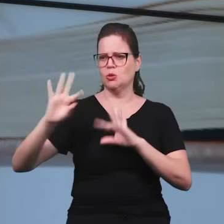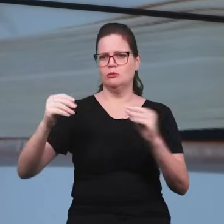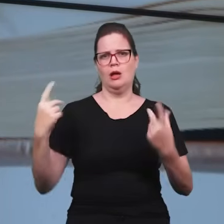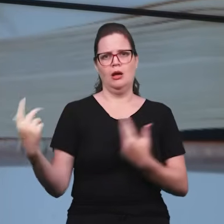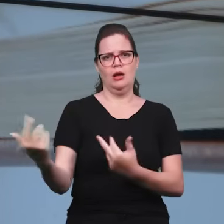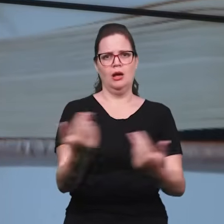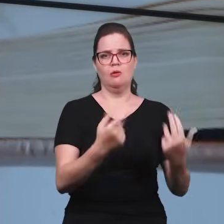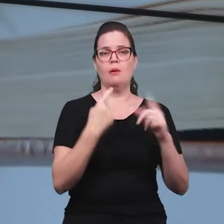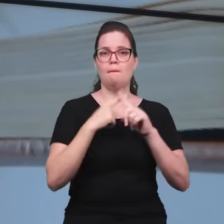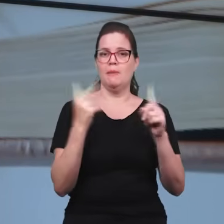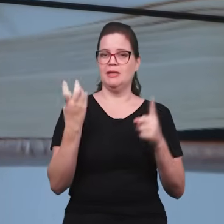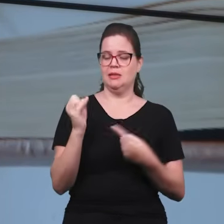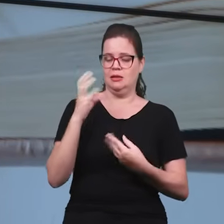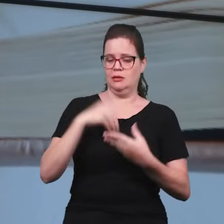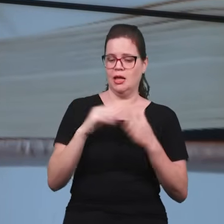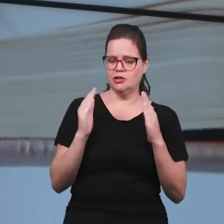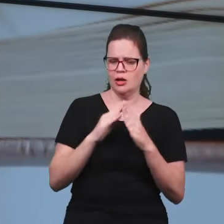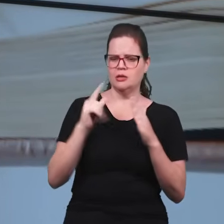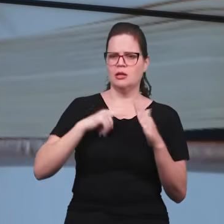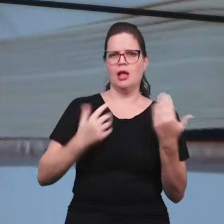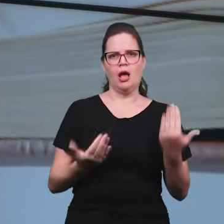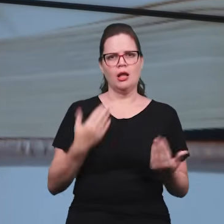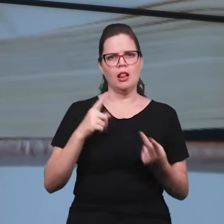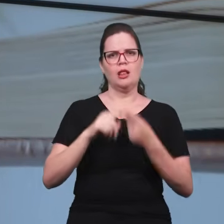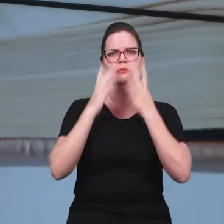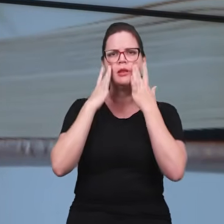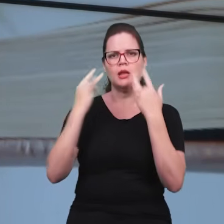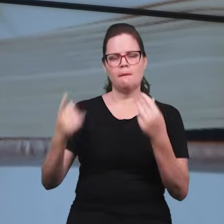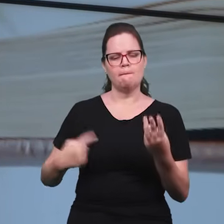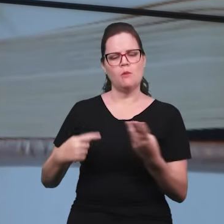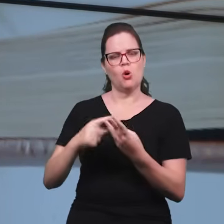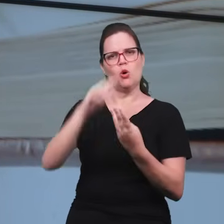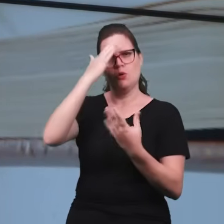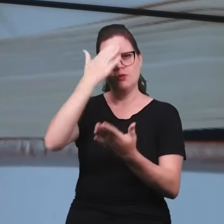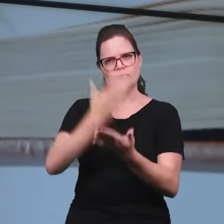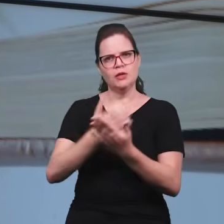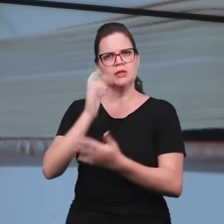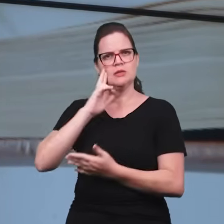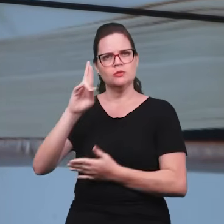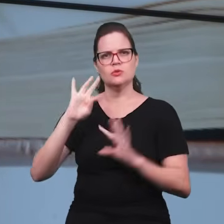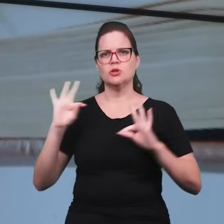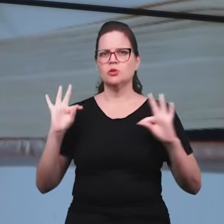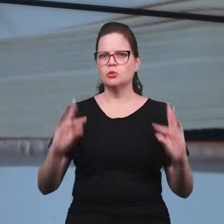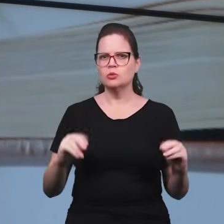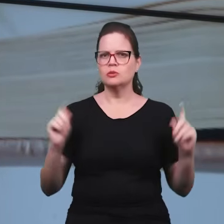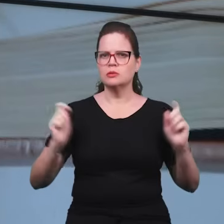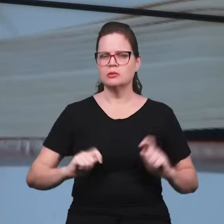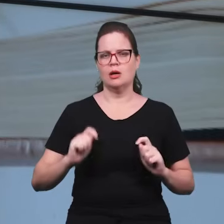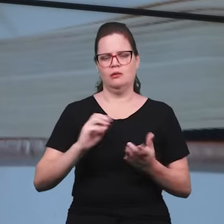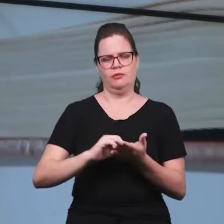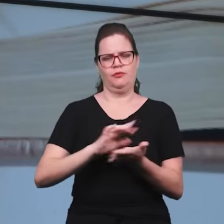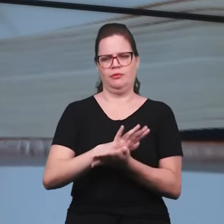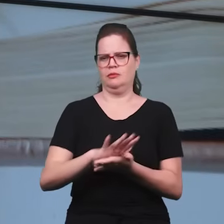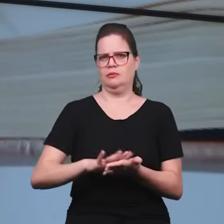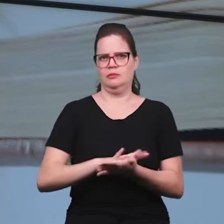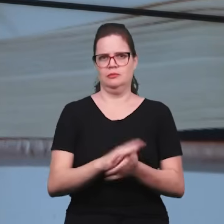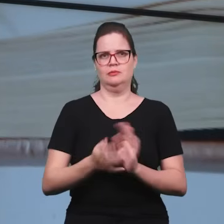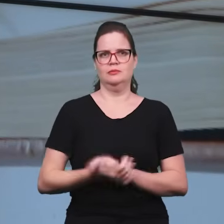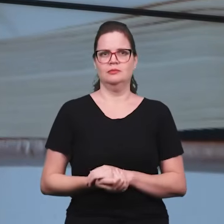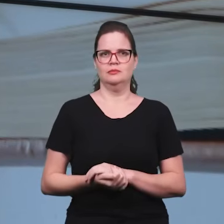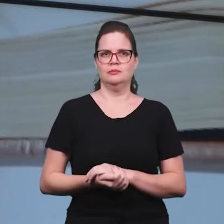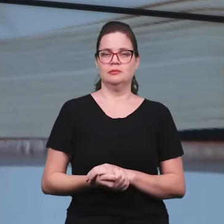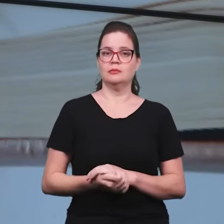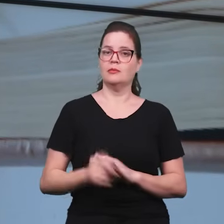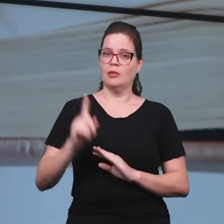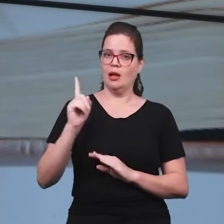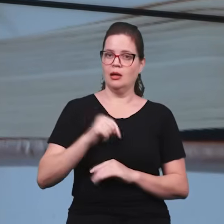de confiança, de temor ao Senhor, de viver a palavra do Senhor, nada nos faltará, né? Então, assim, é